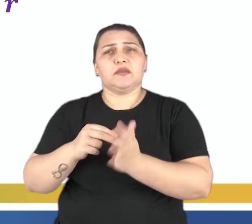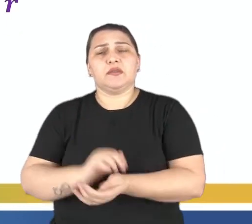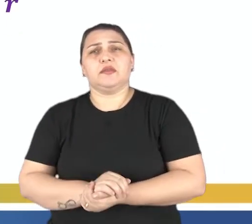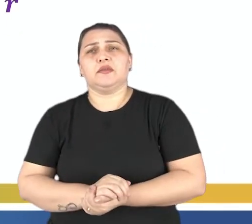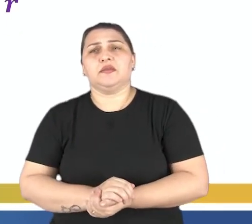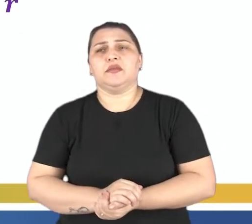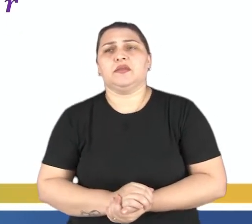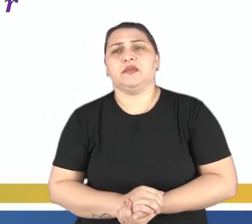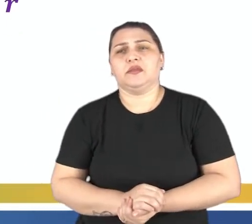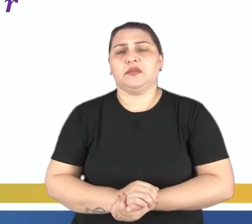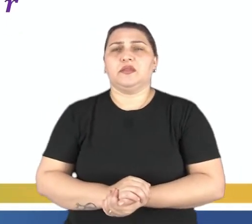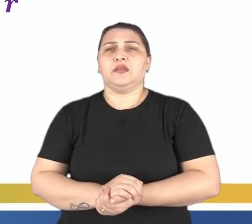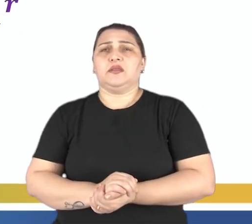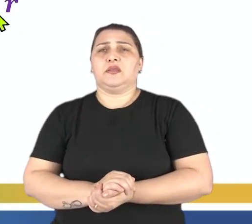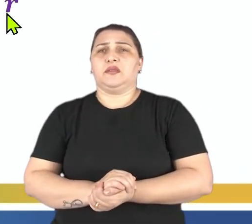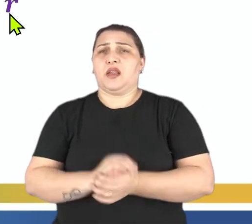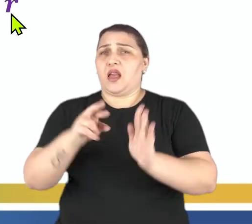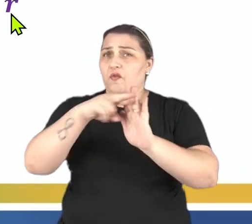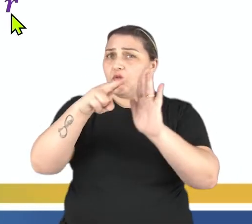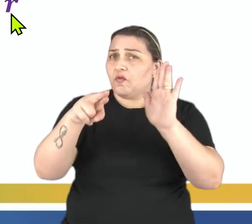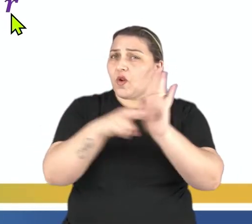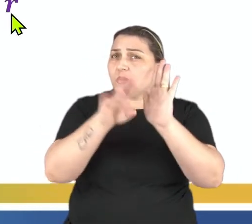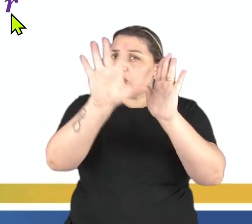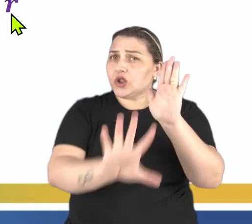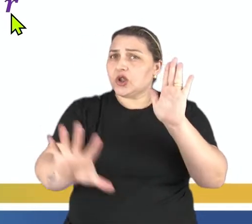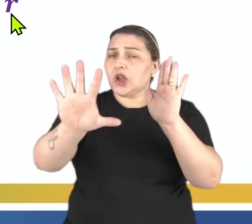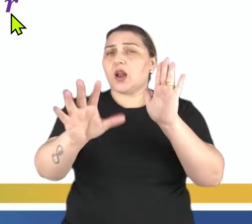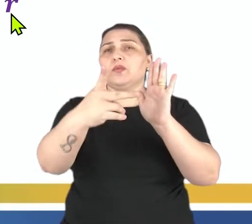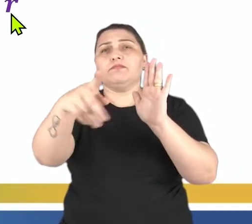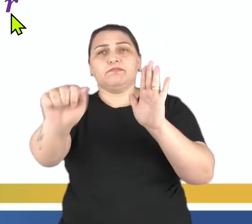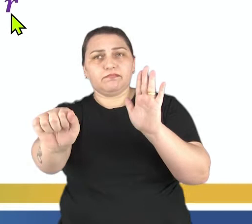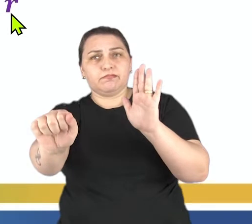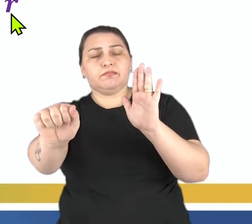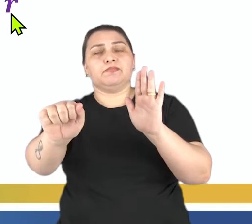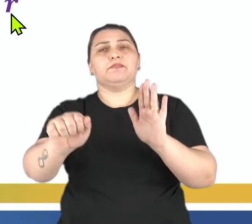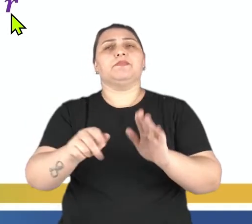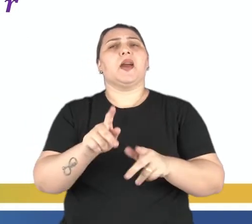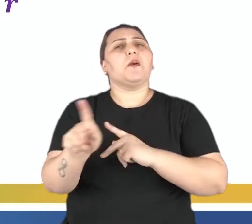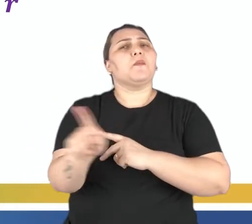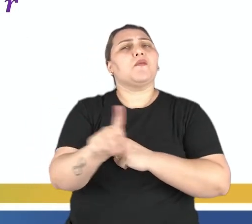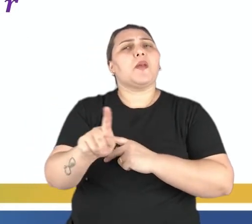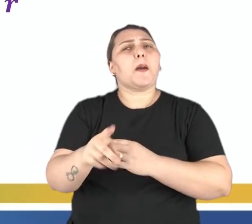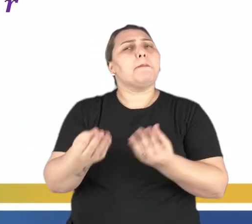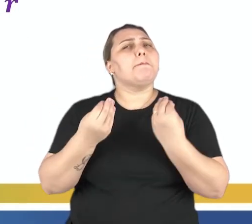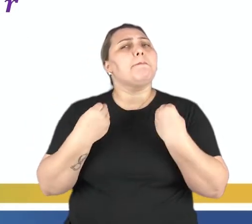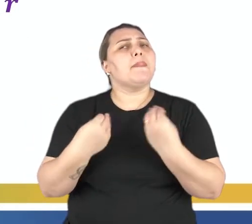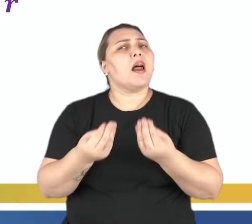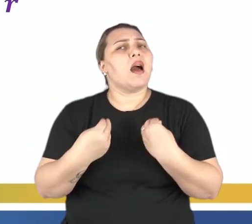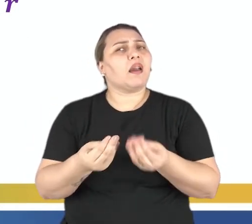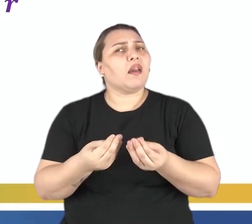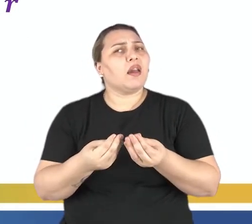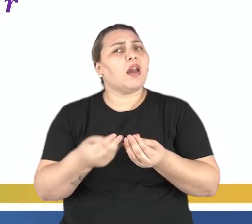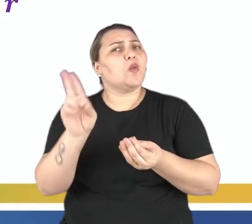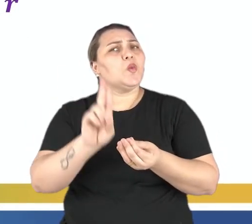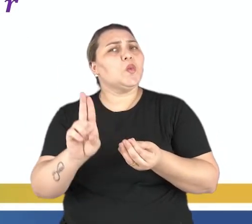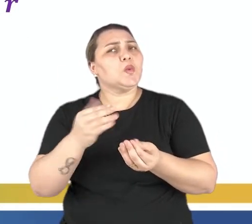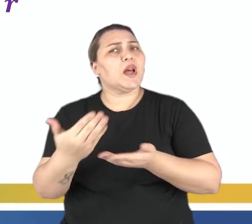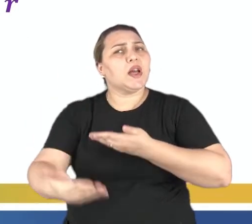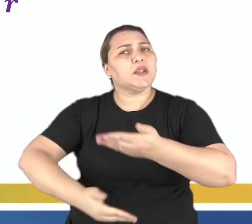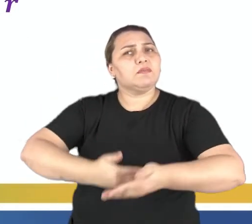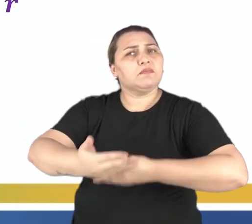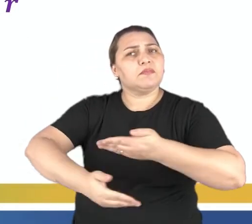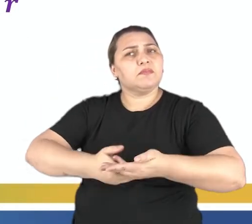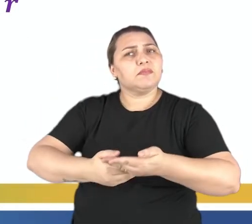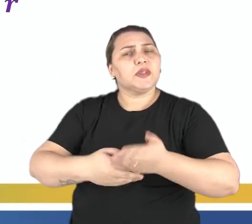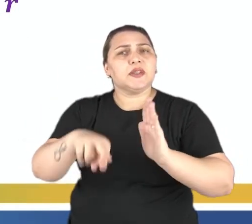Essa relação é a fórmula do termo geral de uma PA. Professor Anderson, para que serve essa relação? Para que